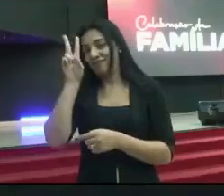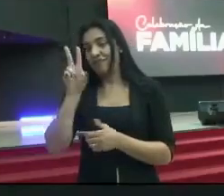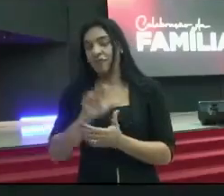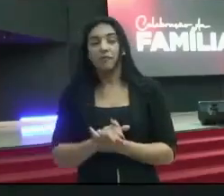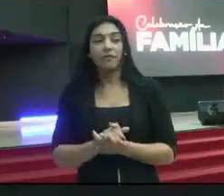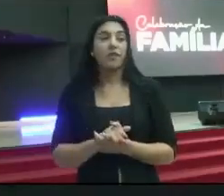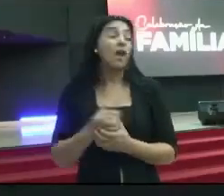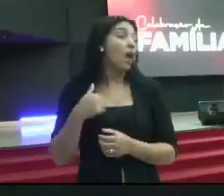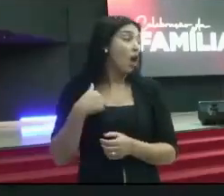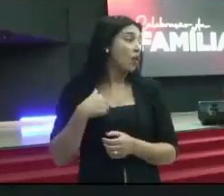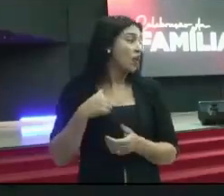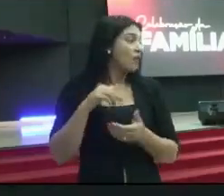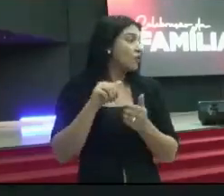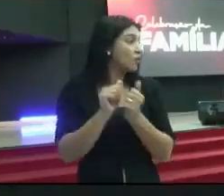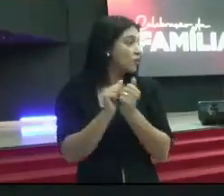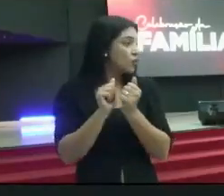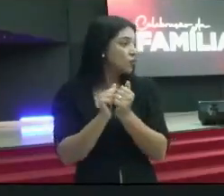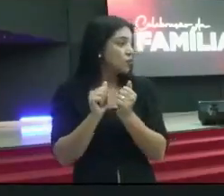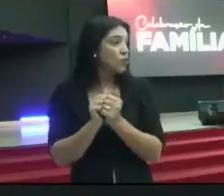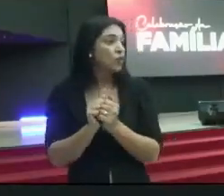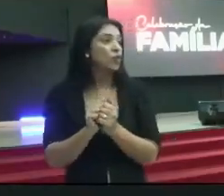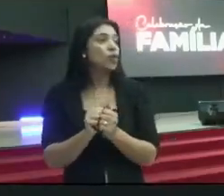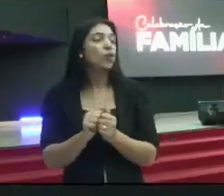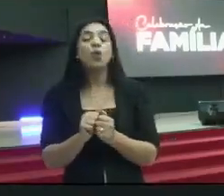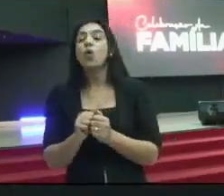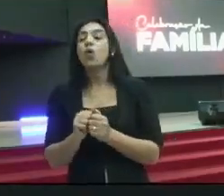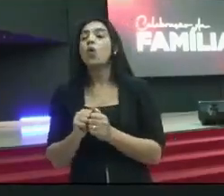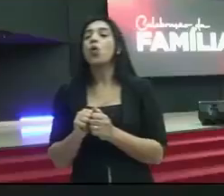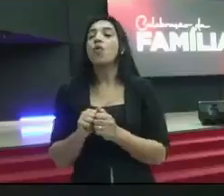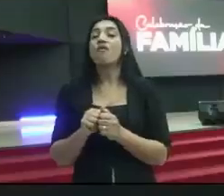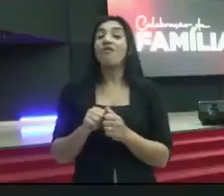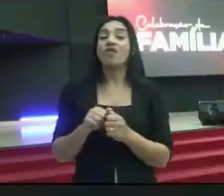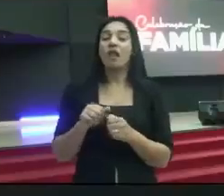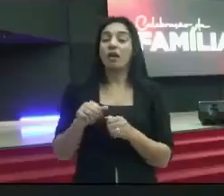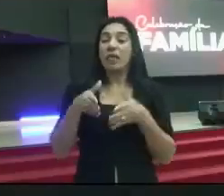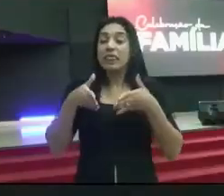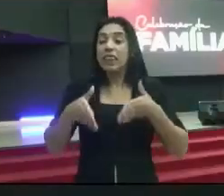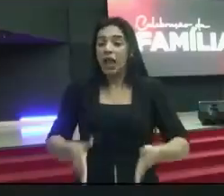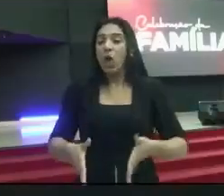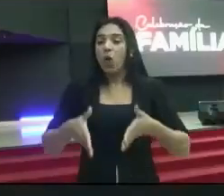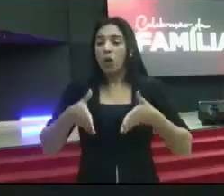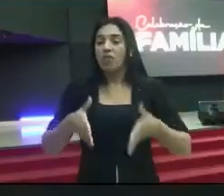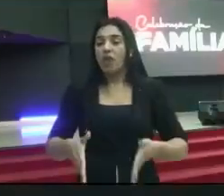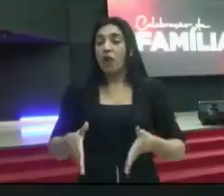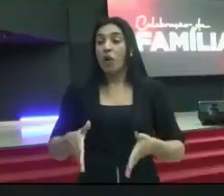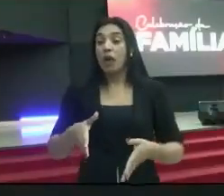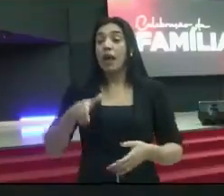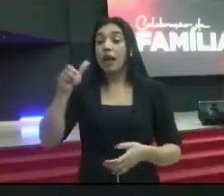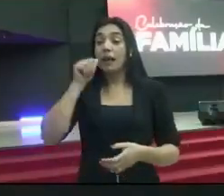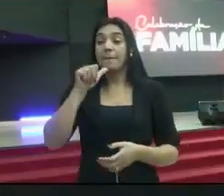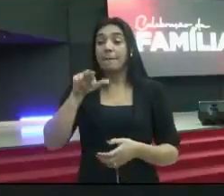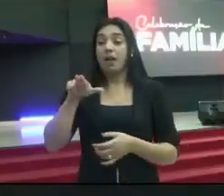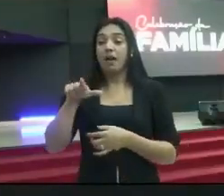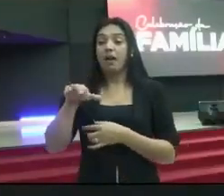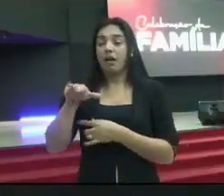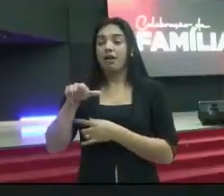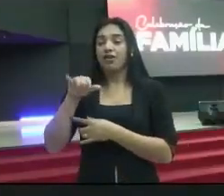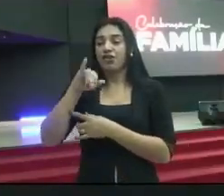com o Gaspar, com a Gisvânia lá no velório da nossa irmã Jaimira. E o que me impressionou